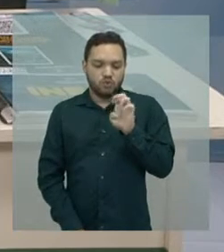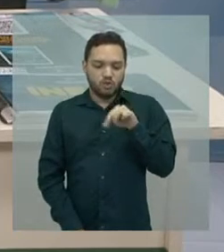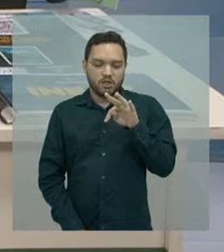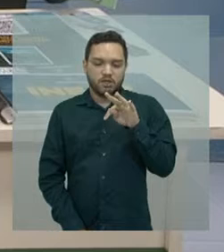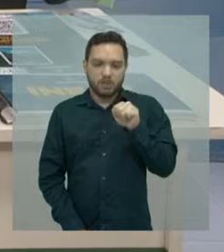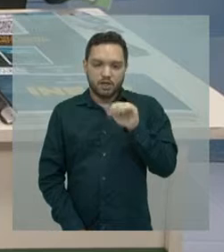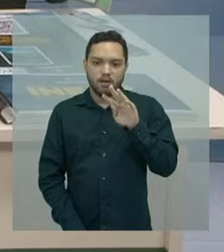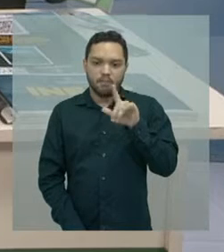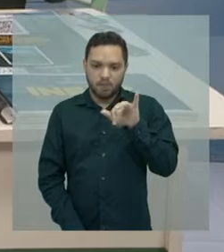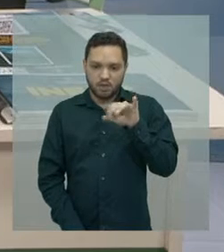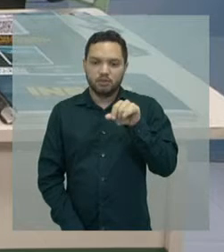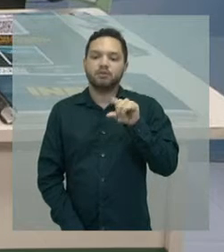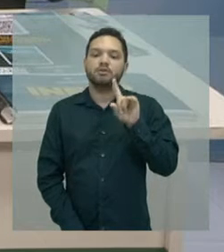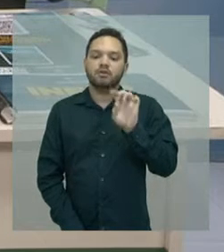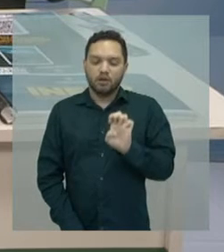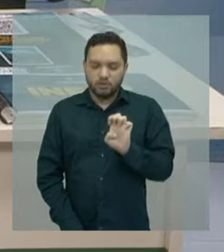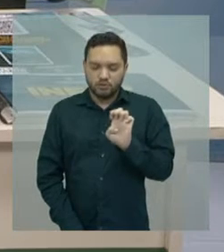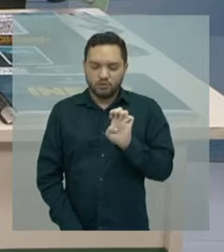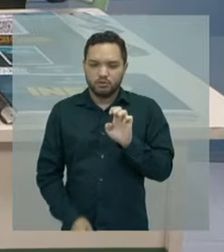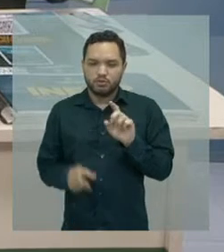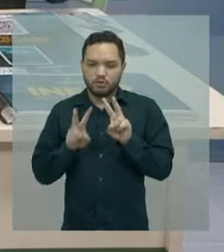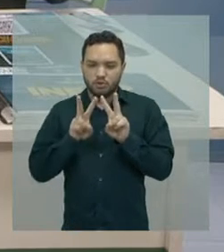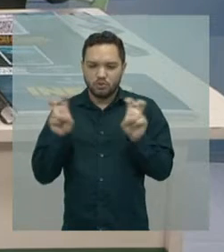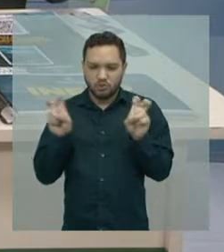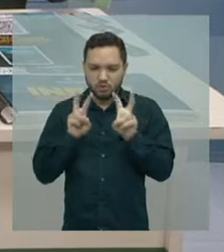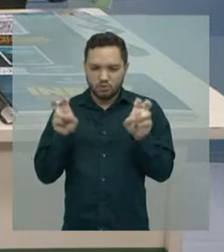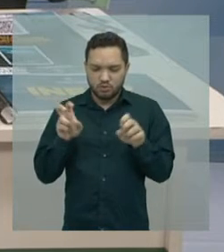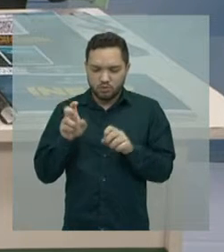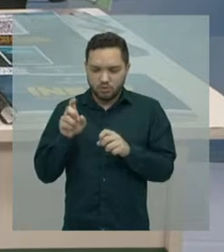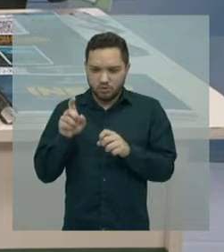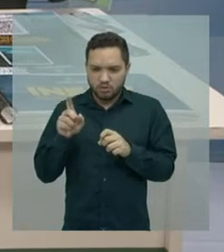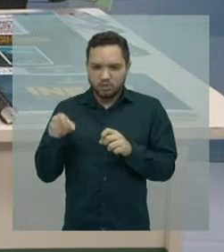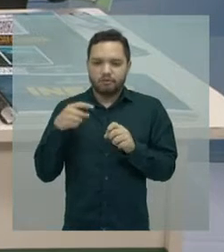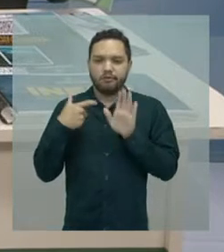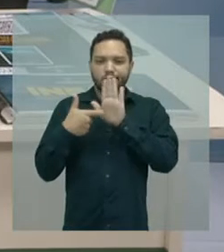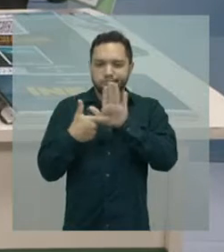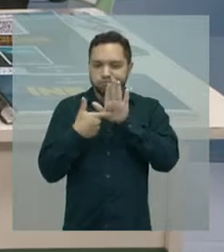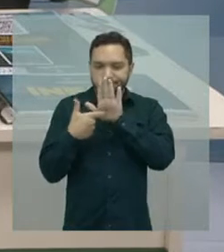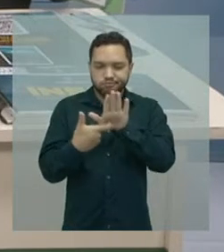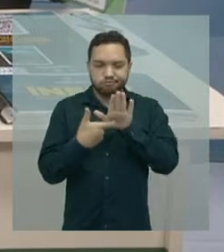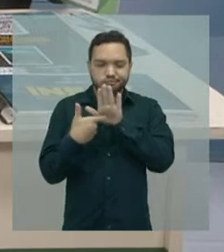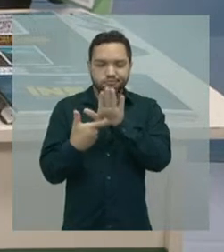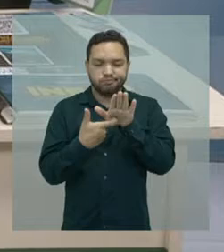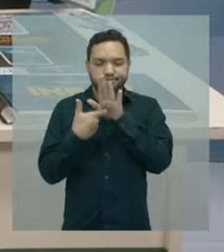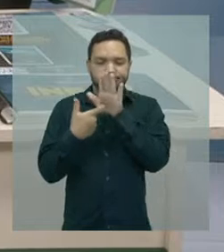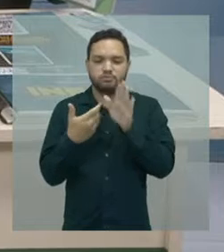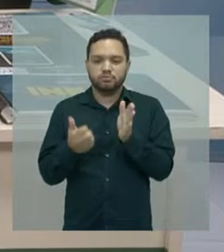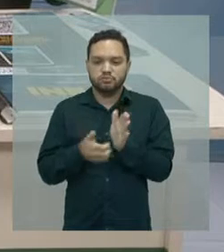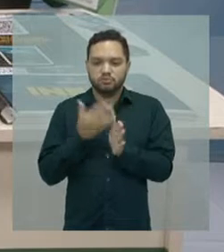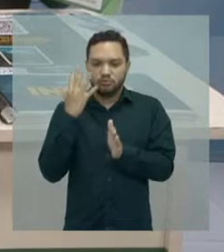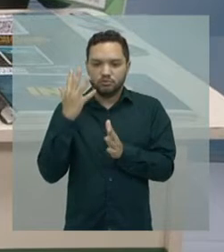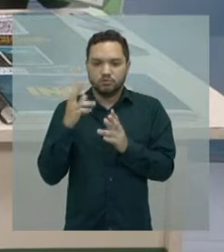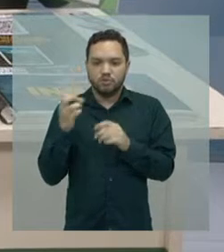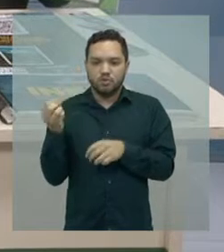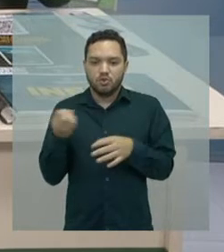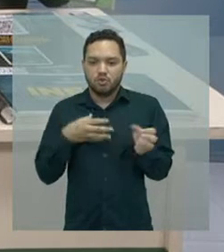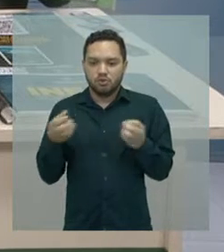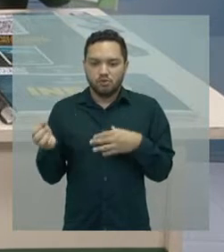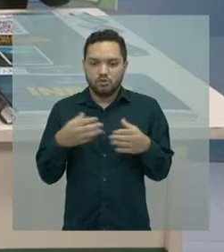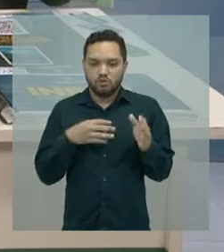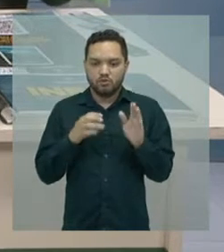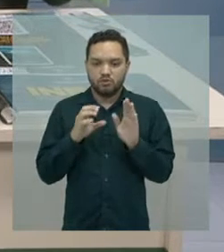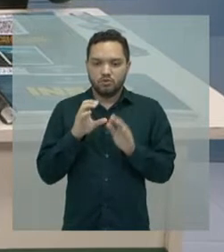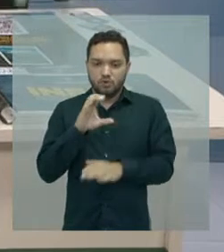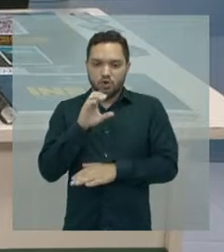a Edições Inesp Digital, onde nós fizemos inúmeras apresentações através da inovação do código